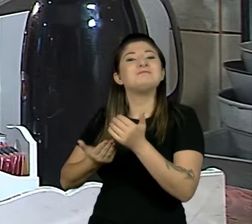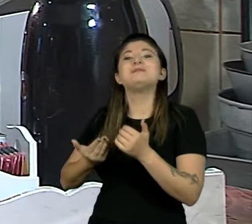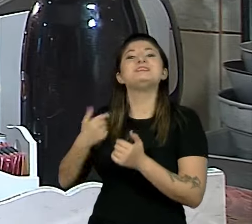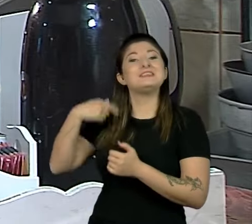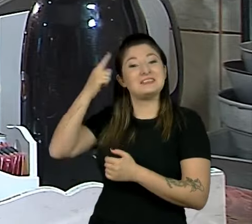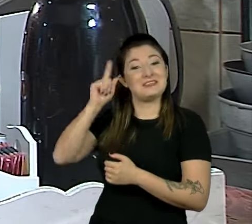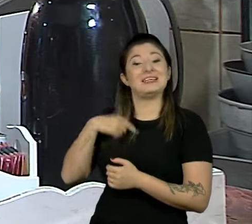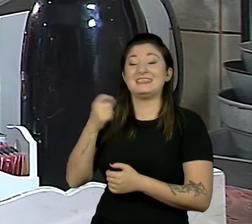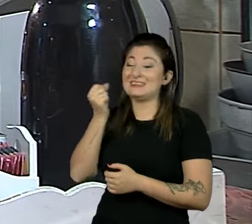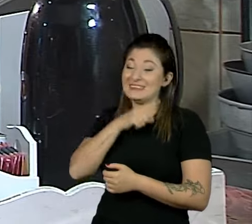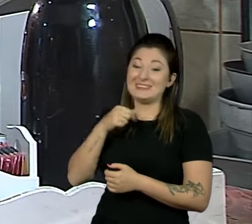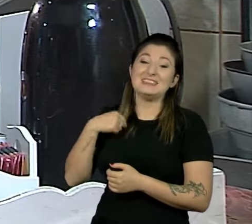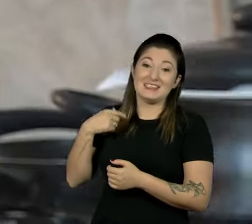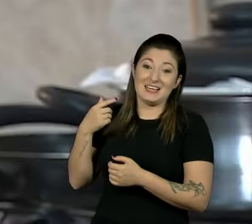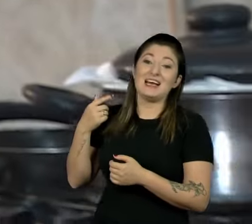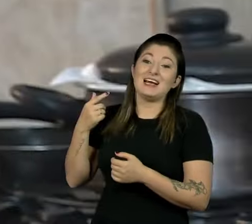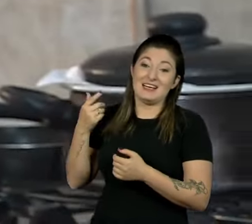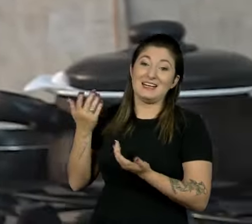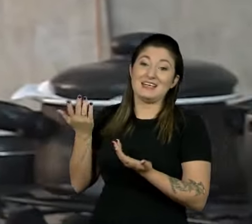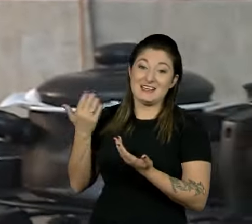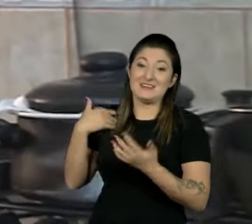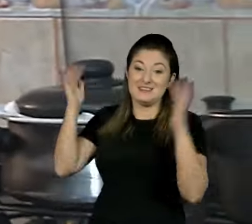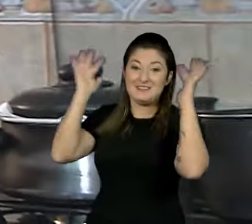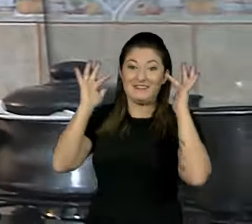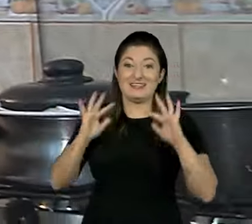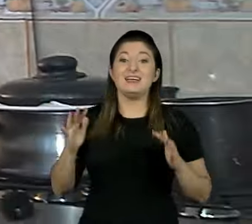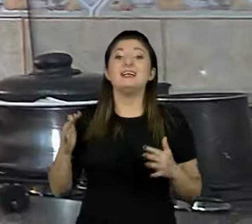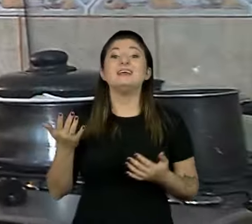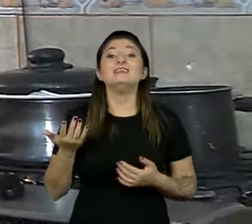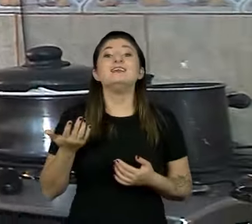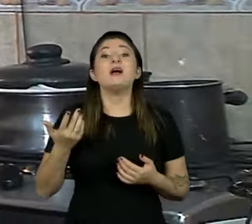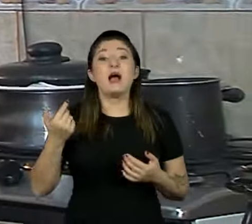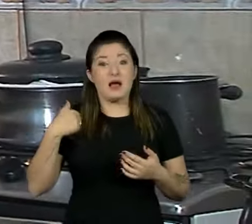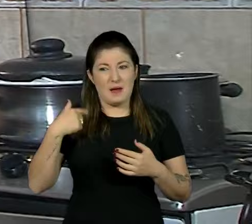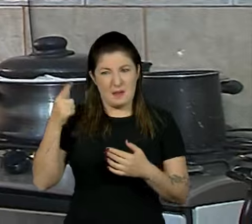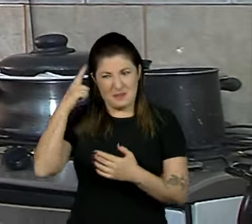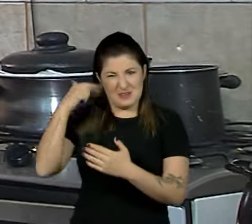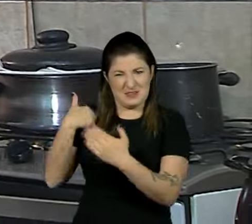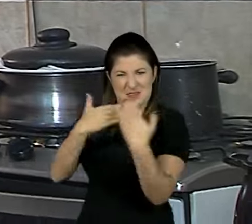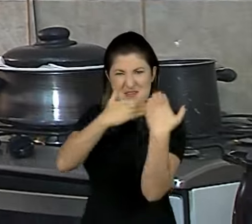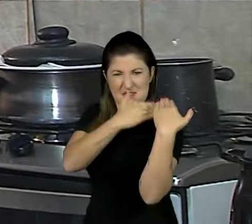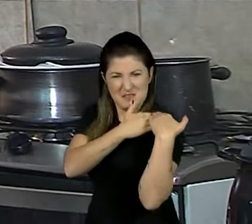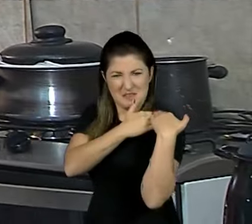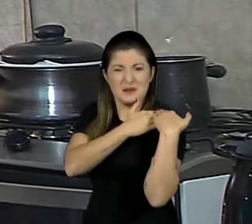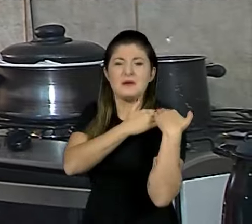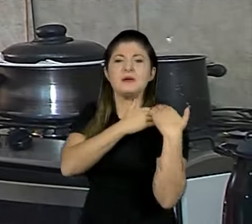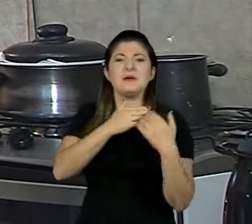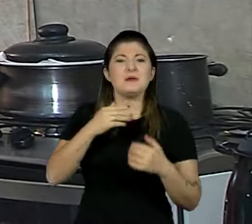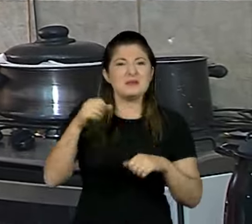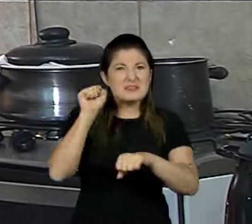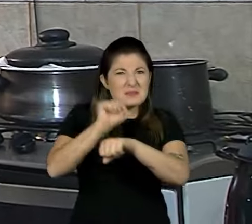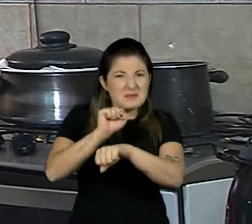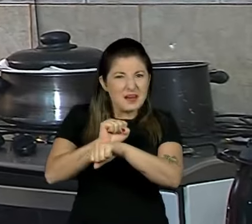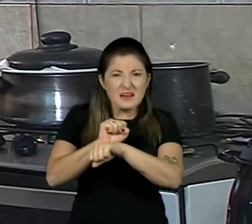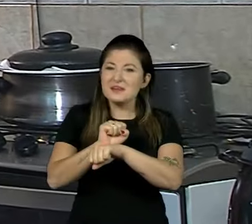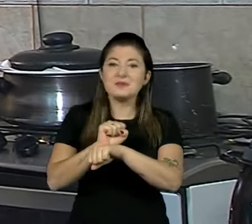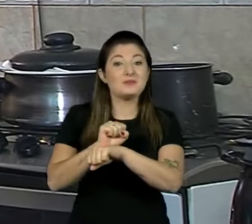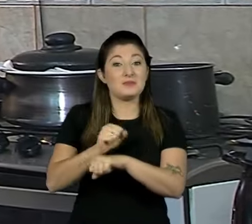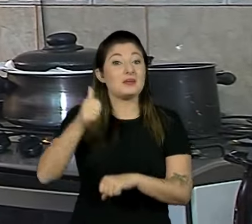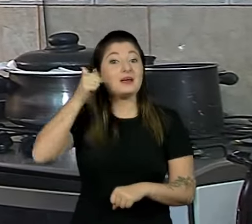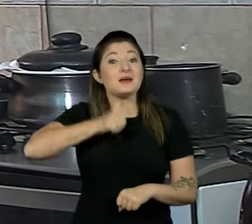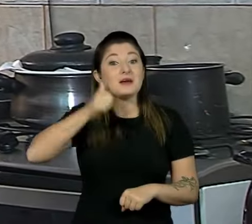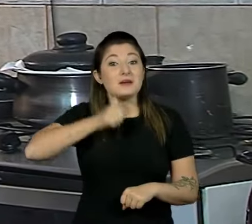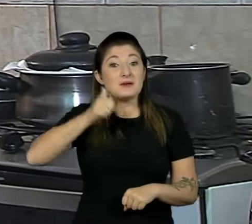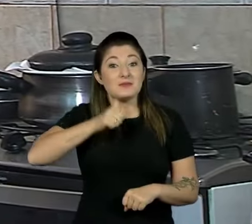situação. Mas será mesmo que um título desses não era esperado? Dona Elisete sabe muito bem